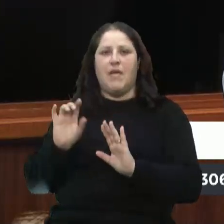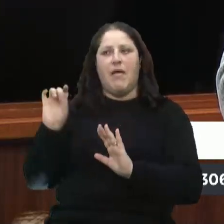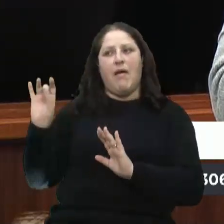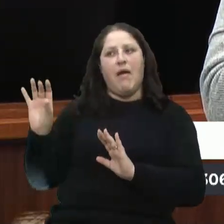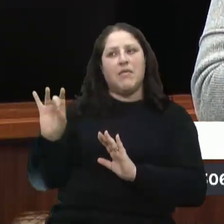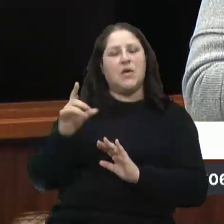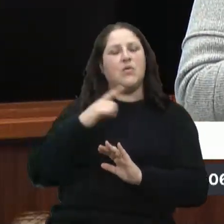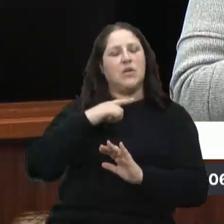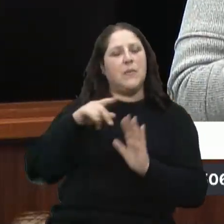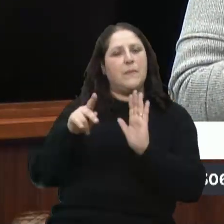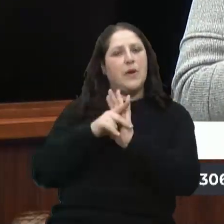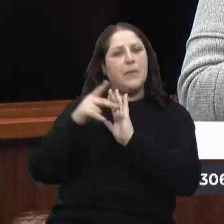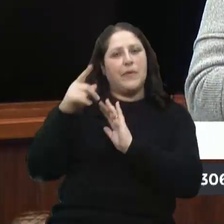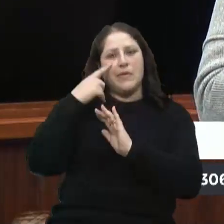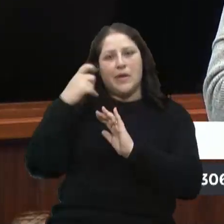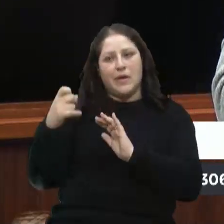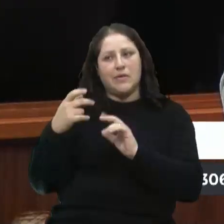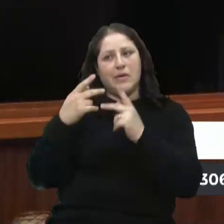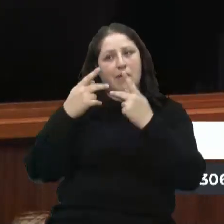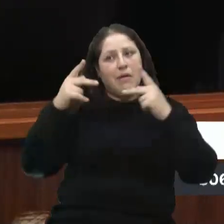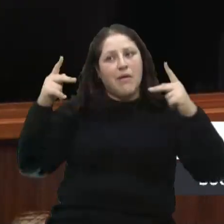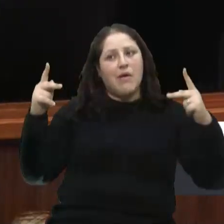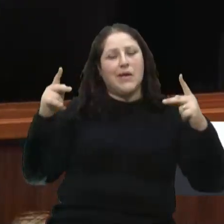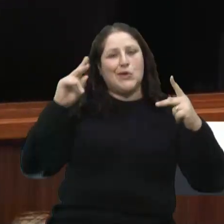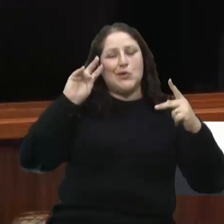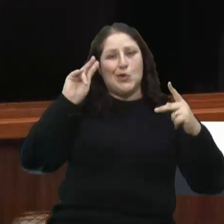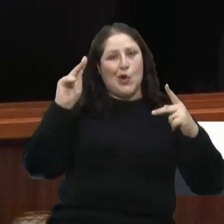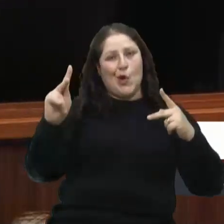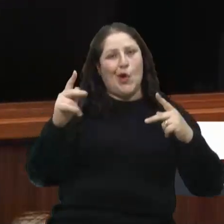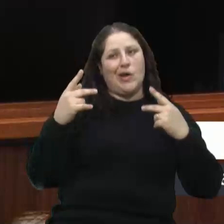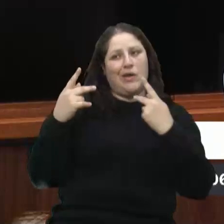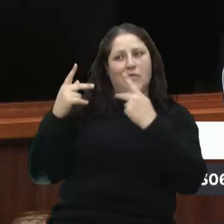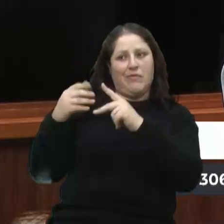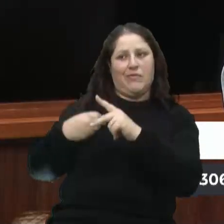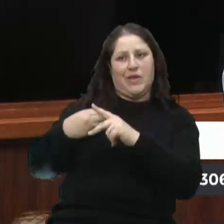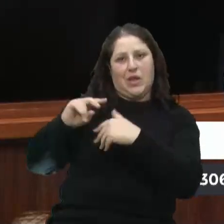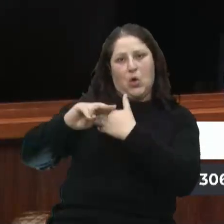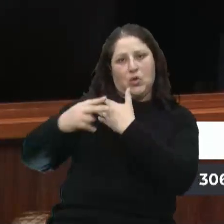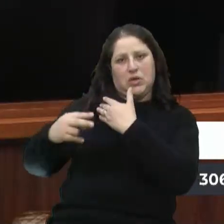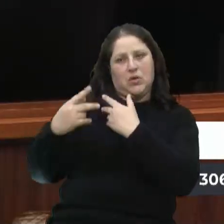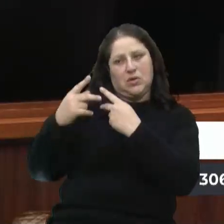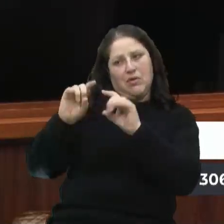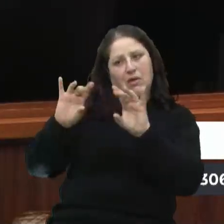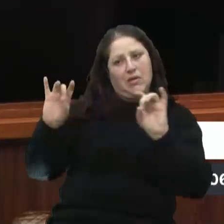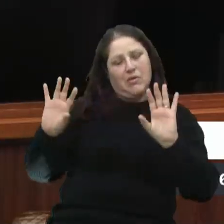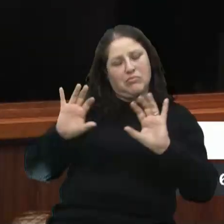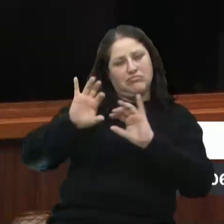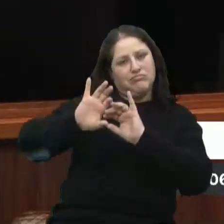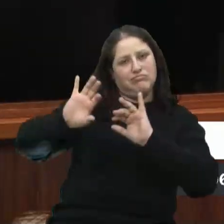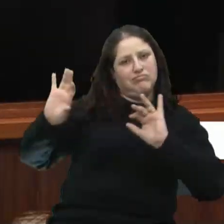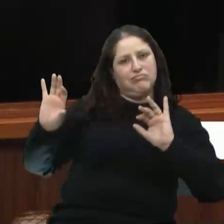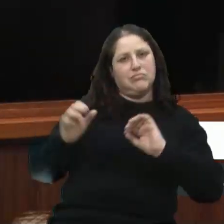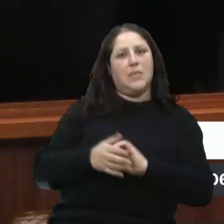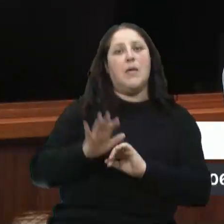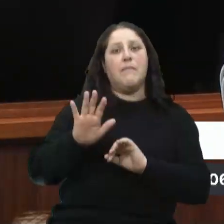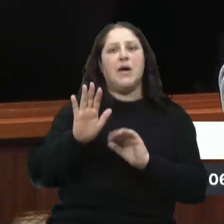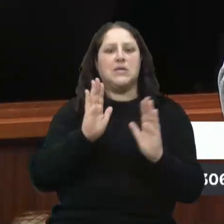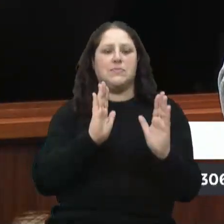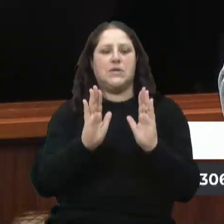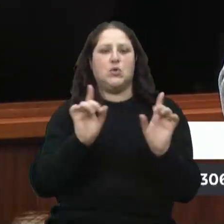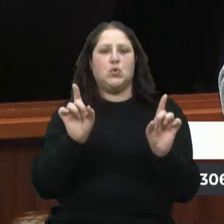tem seus interesses Cada um tem sua história cada um tem o seu desfecho agora por um período curto ainda bem